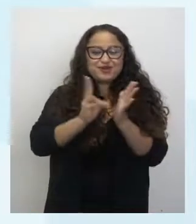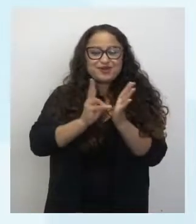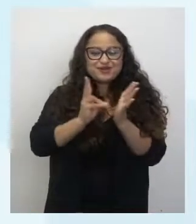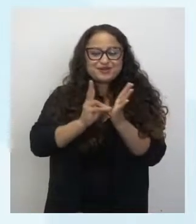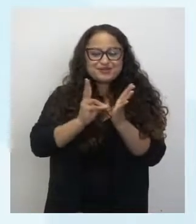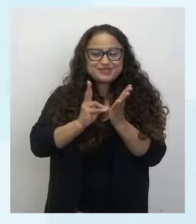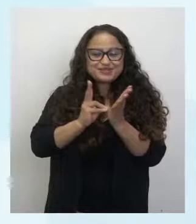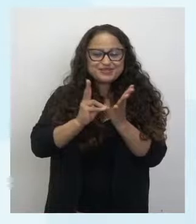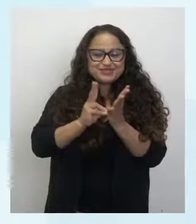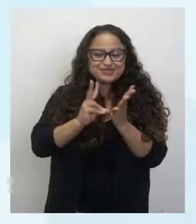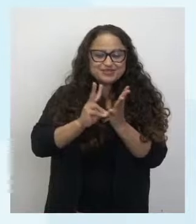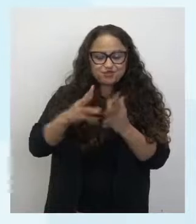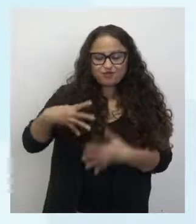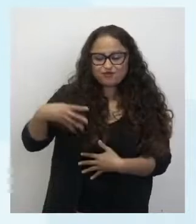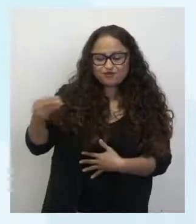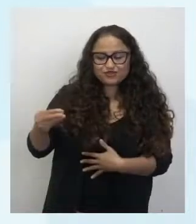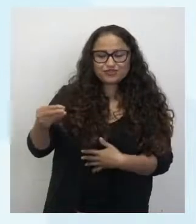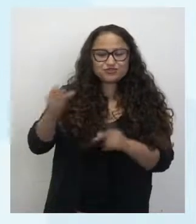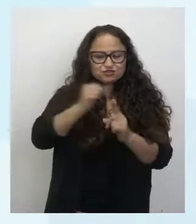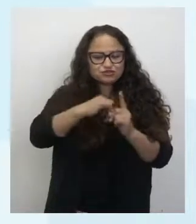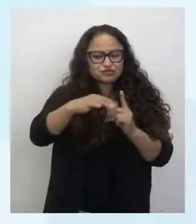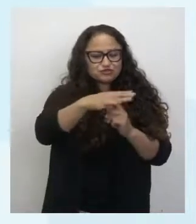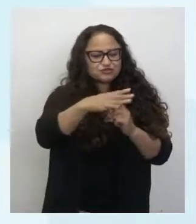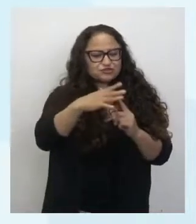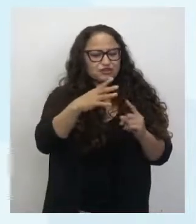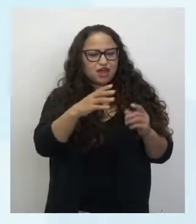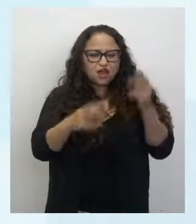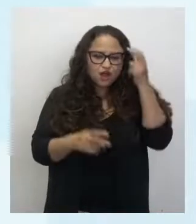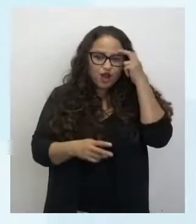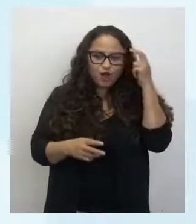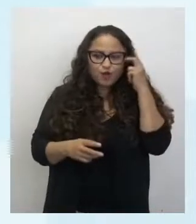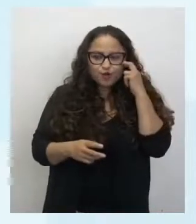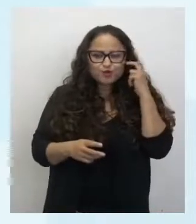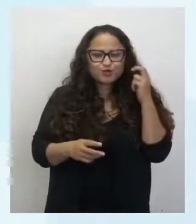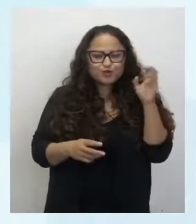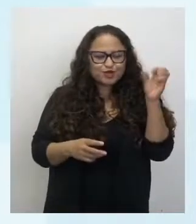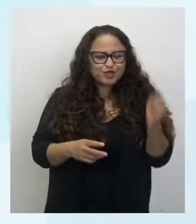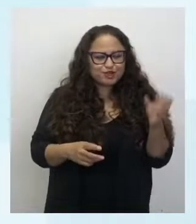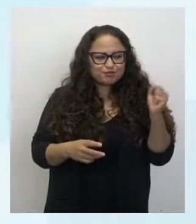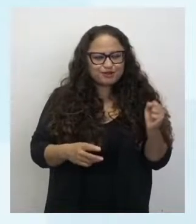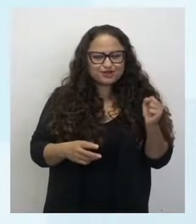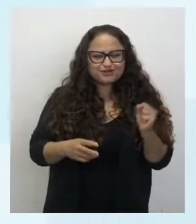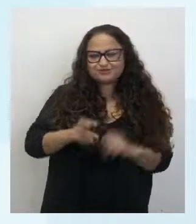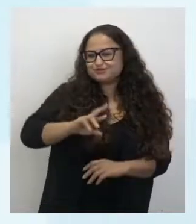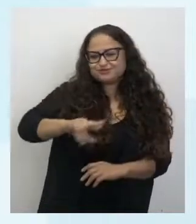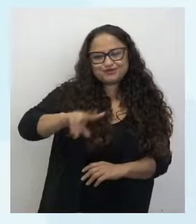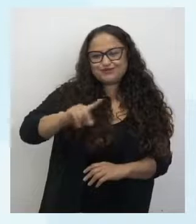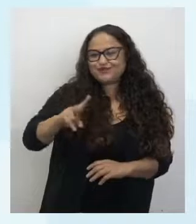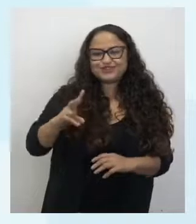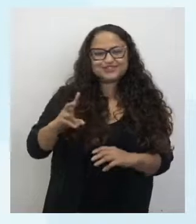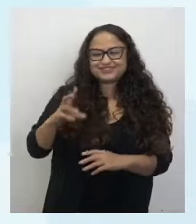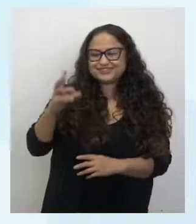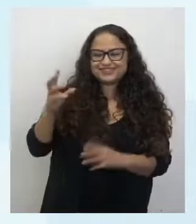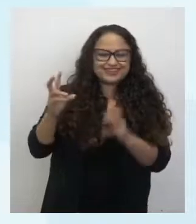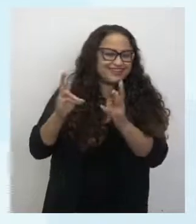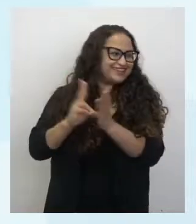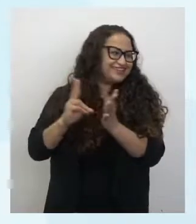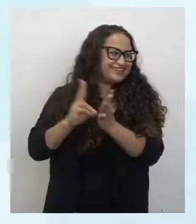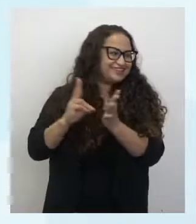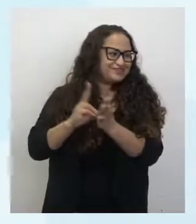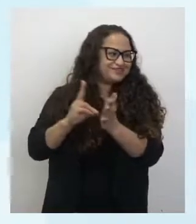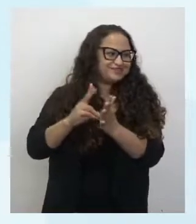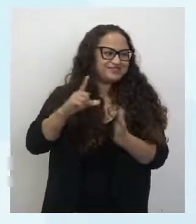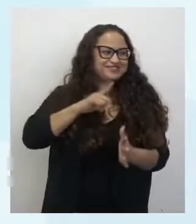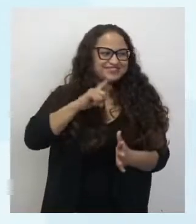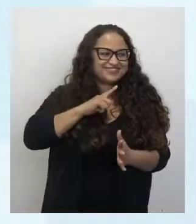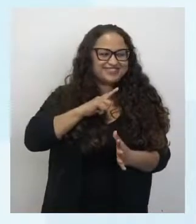e tentarmos socializar ele na cultura do branco, ele não vai ser índio, né, concorda comigo? Então, eu falo nesse contexto,